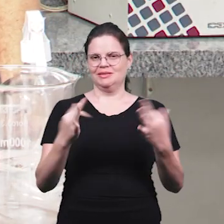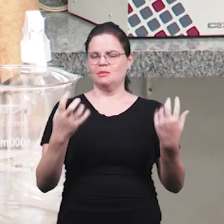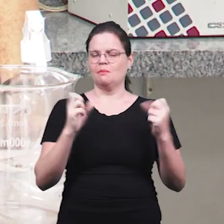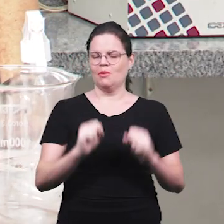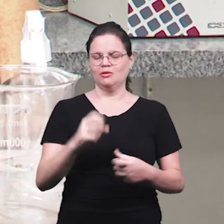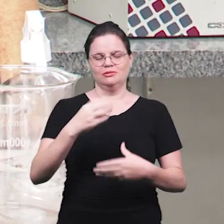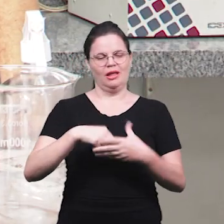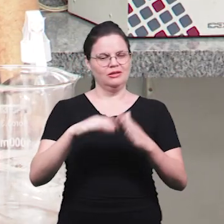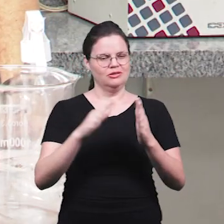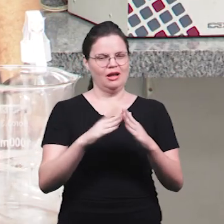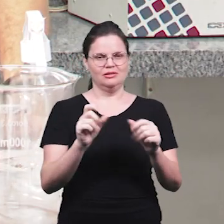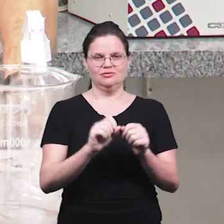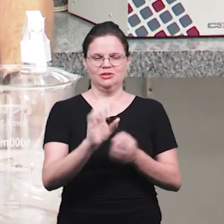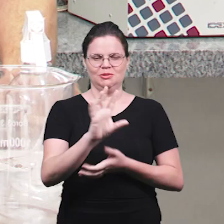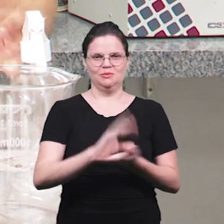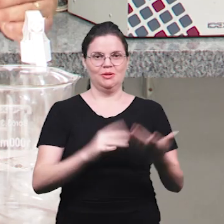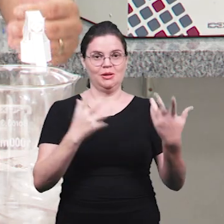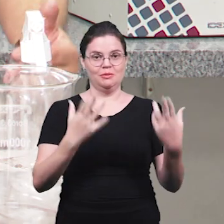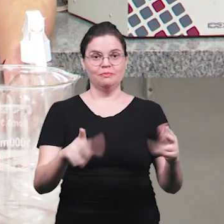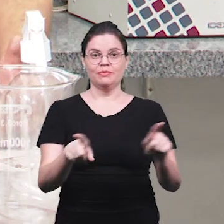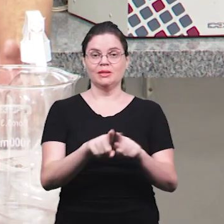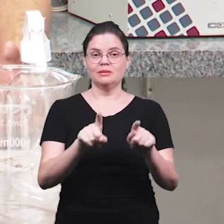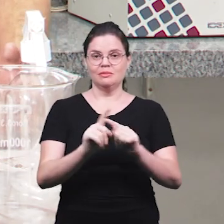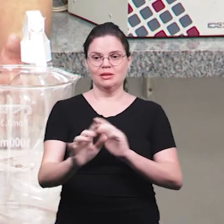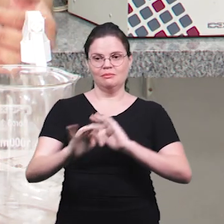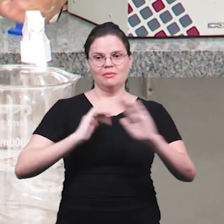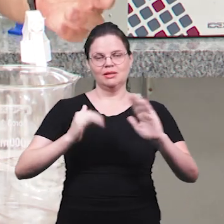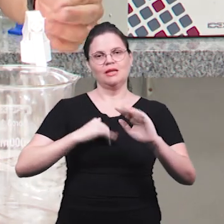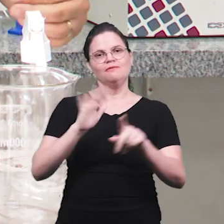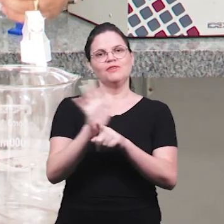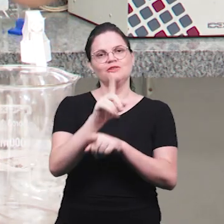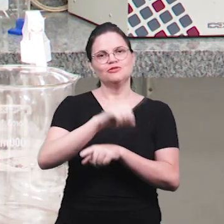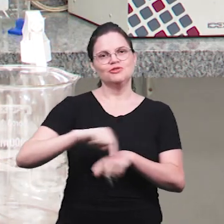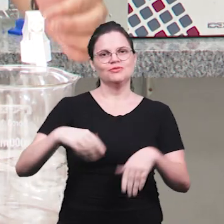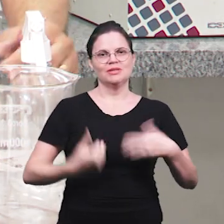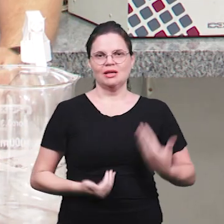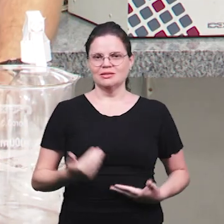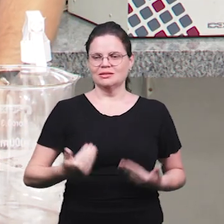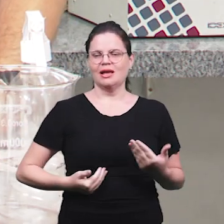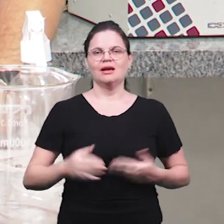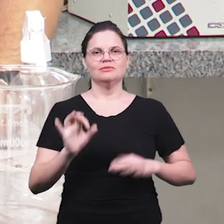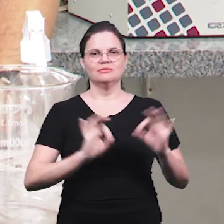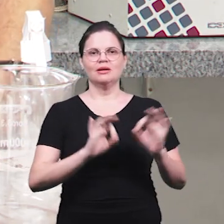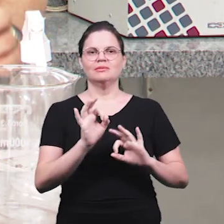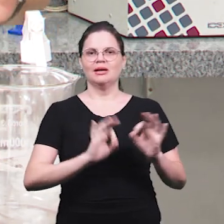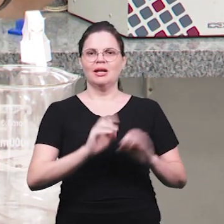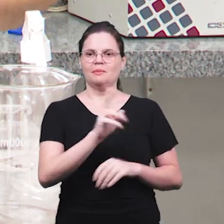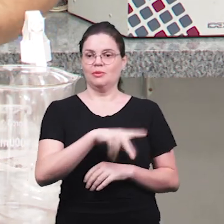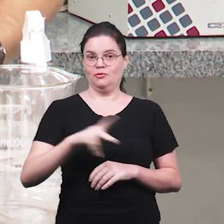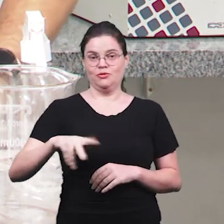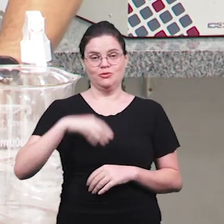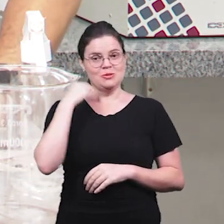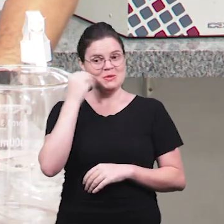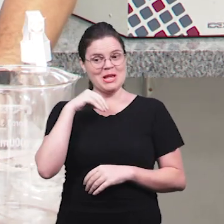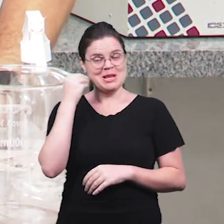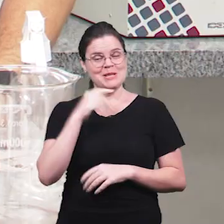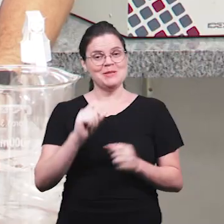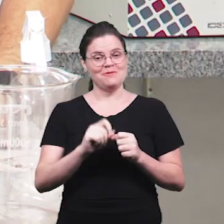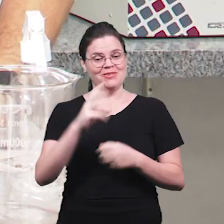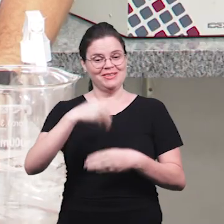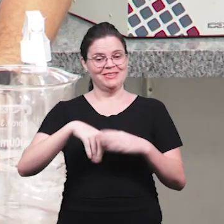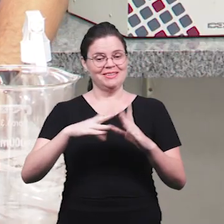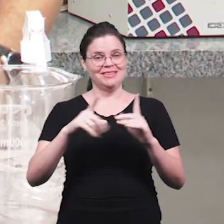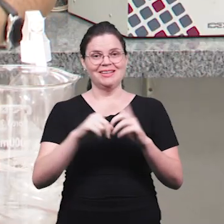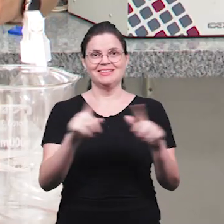podem tentar em casa. Inclusive, nós temos recebido vídeos dos nossos irmãos, irmãs, professores que têm feito as nossas experiências